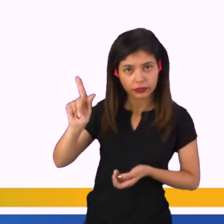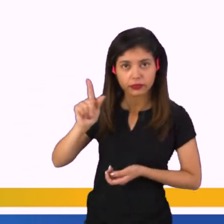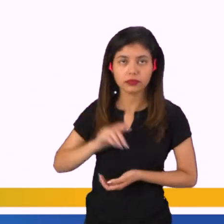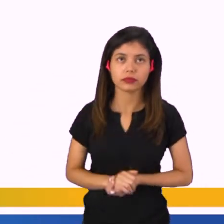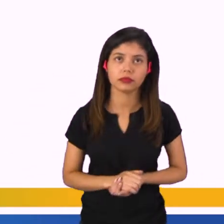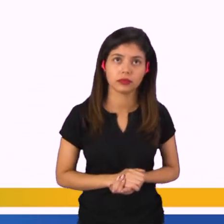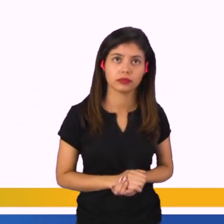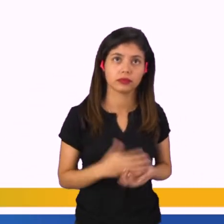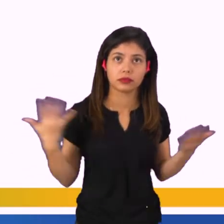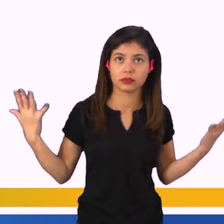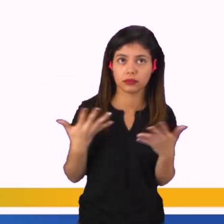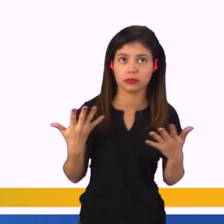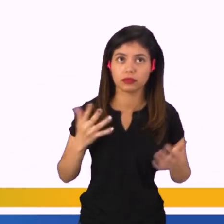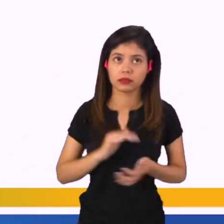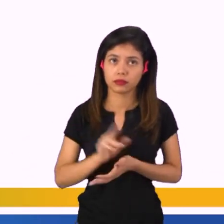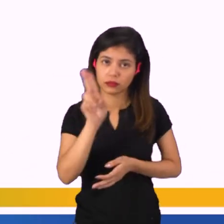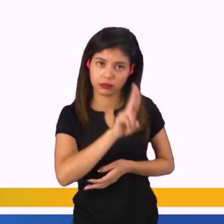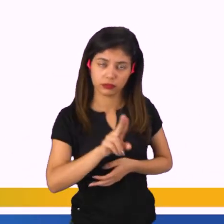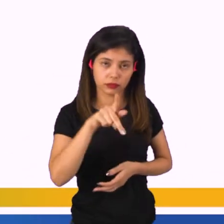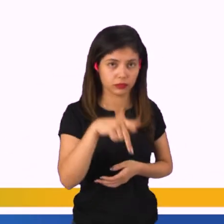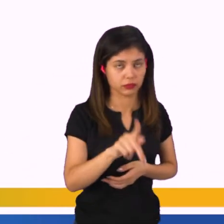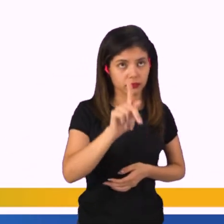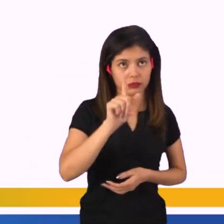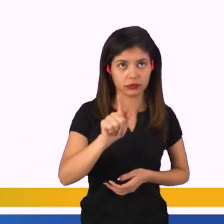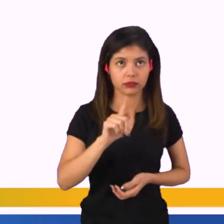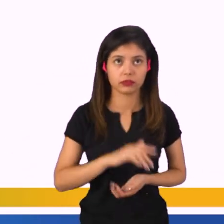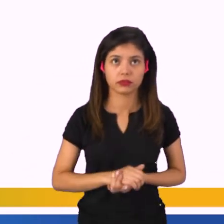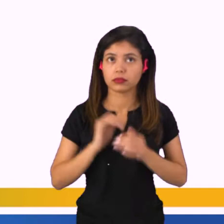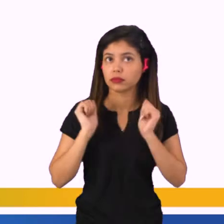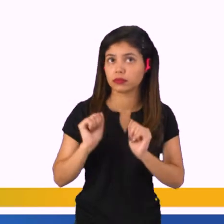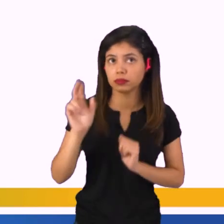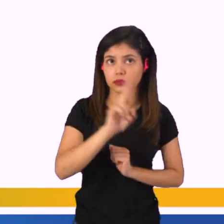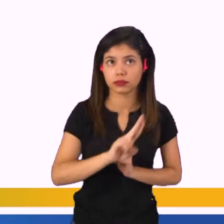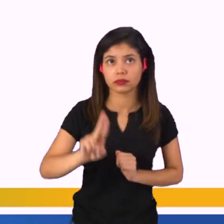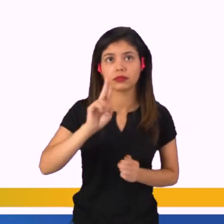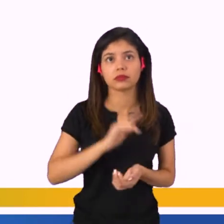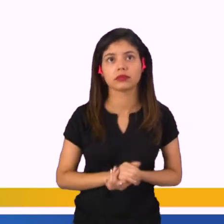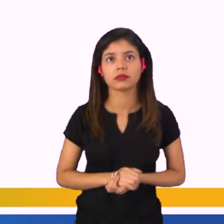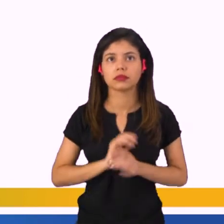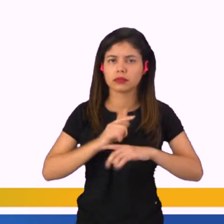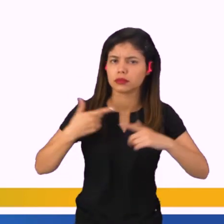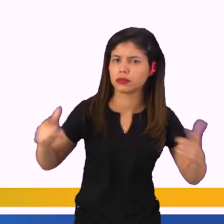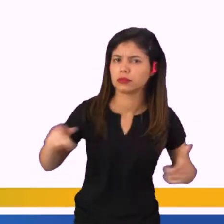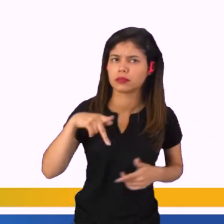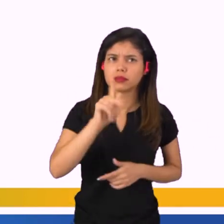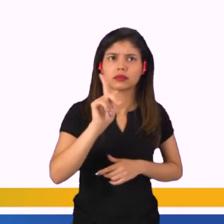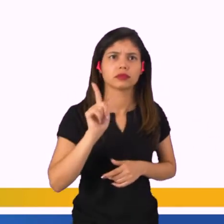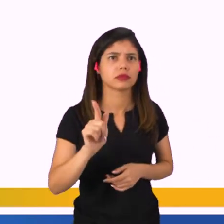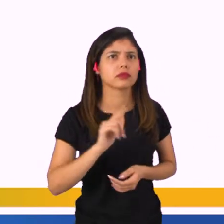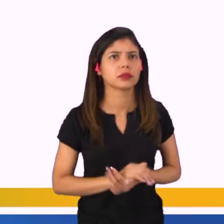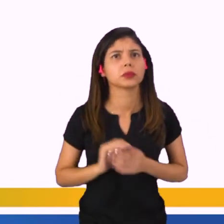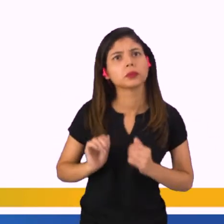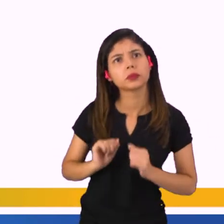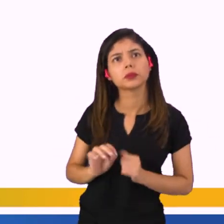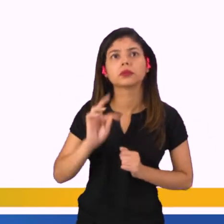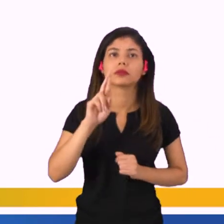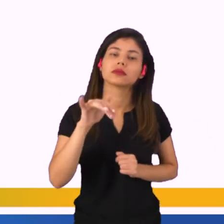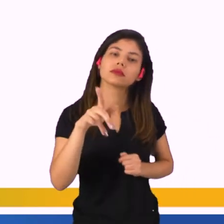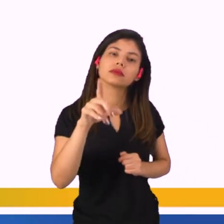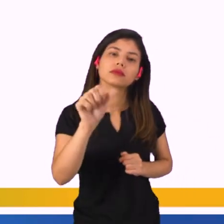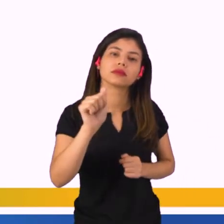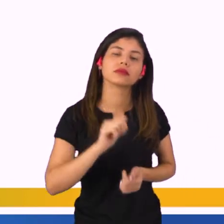52.310.000 quilogramas. Agora, ao invés de usarmos o quilograma, poderíamos utilizar uma unidade maior, que o